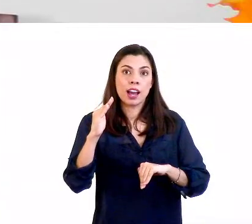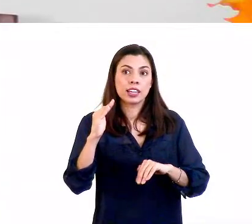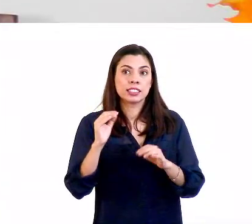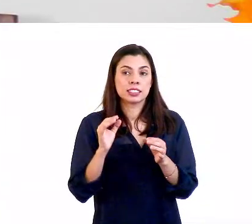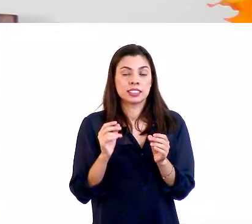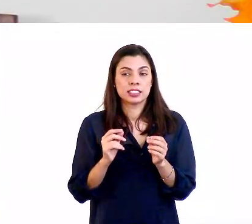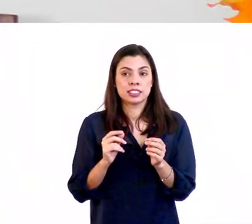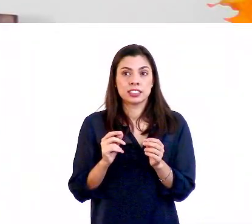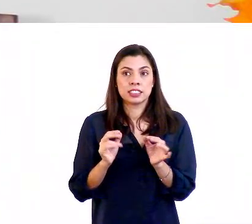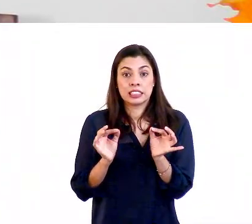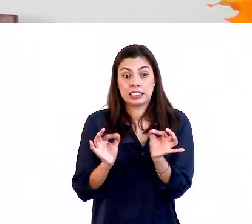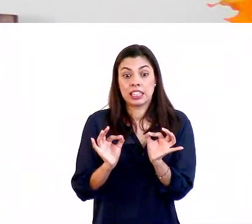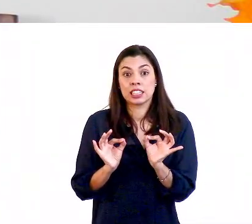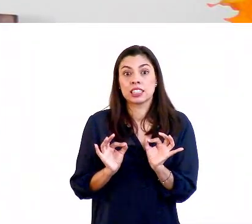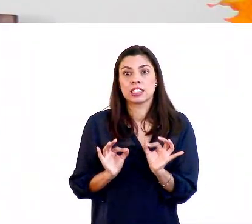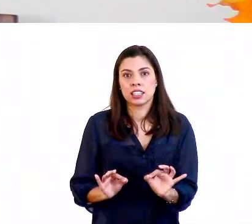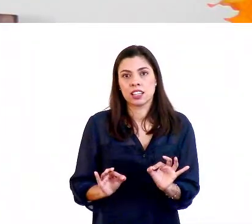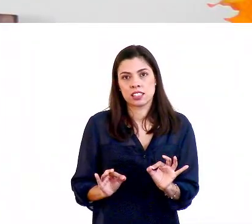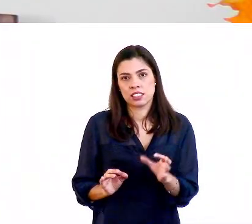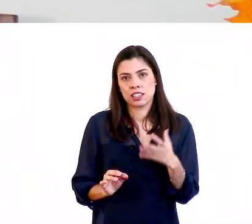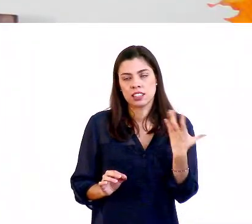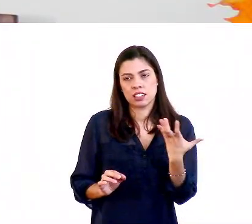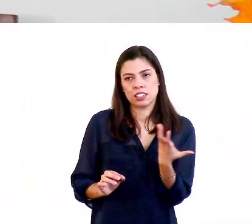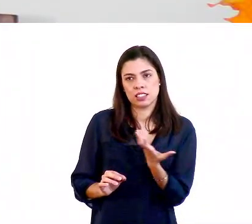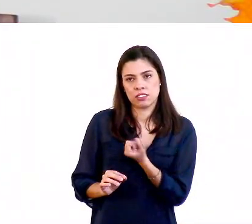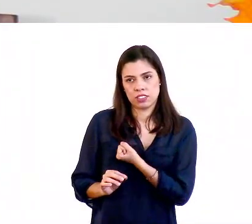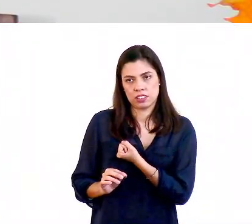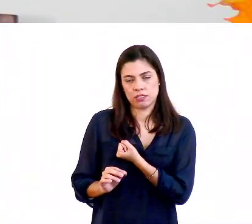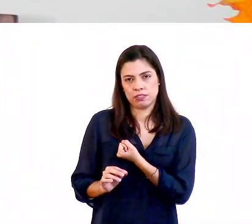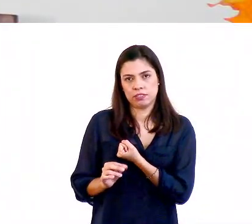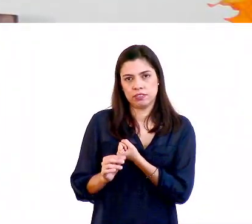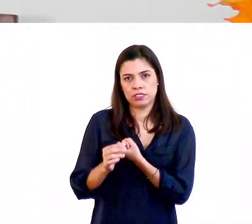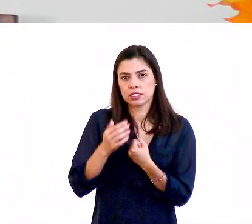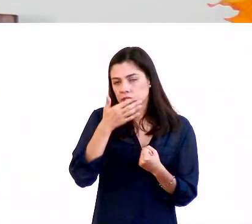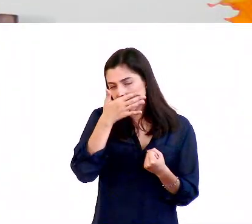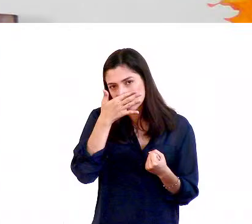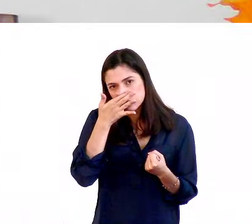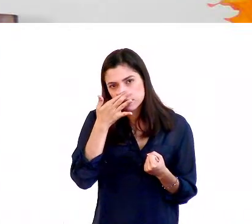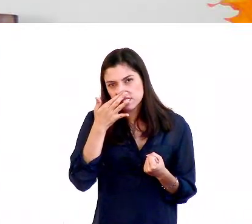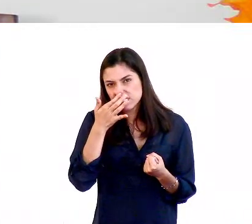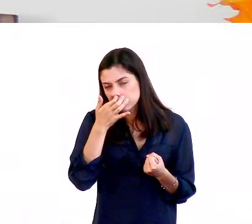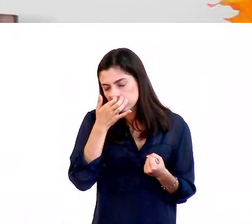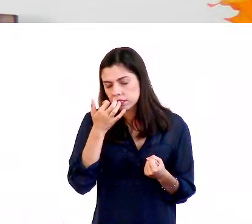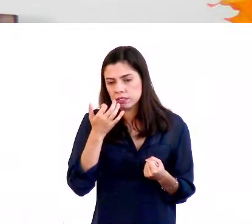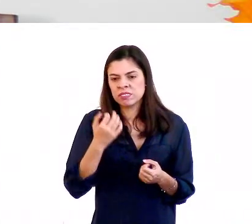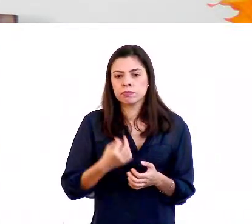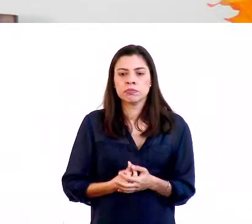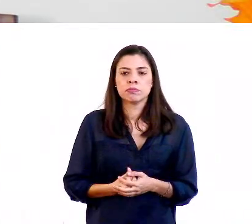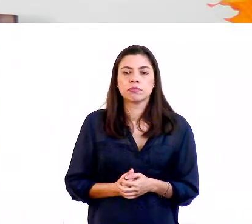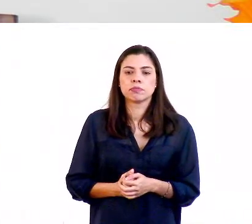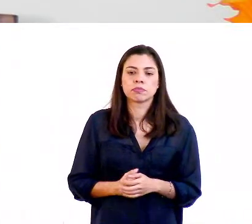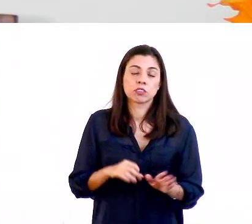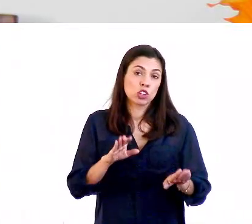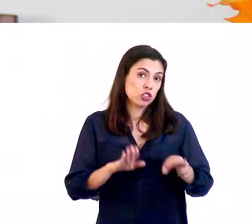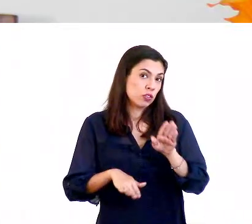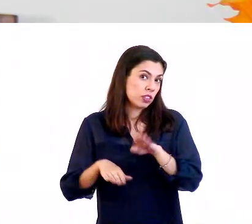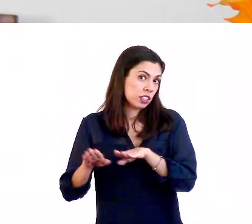outro lado da linha, mas mesmo entre eles não há igualdade nesse